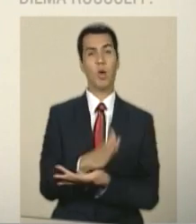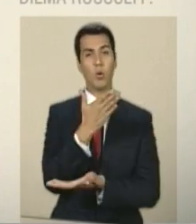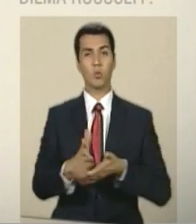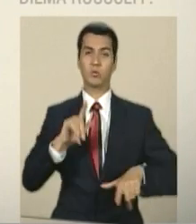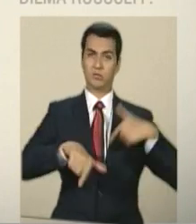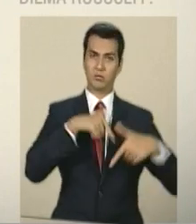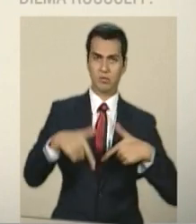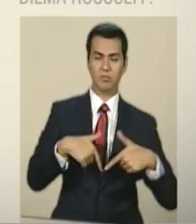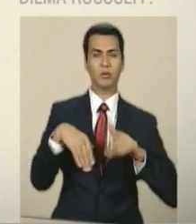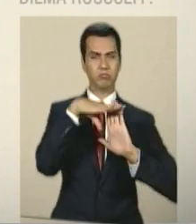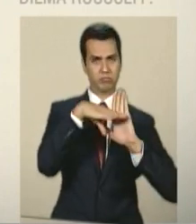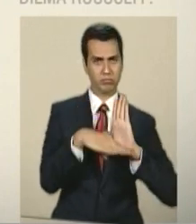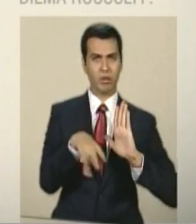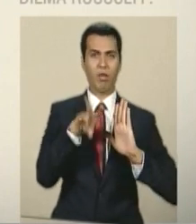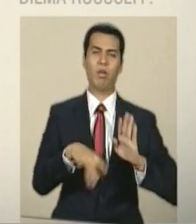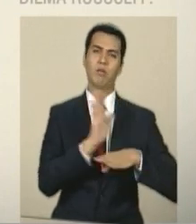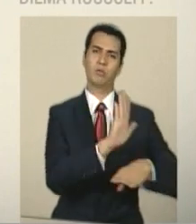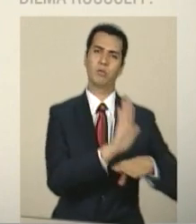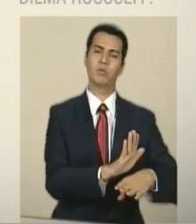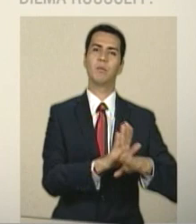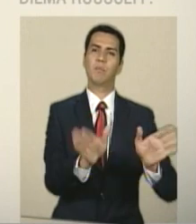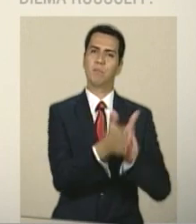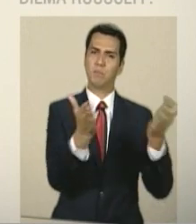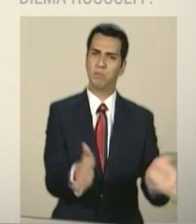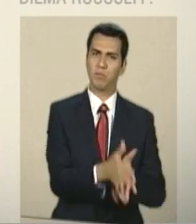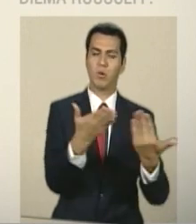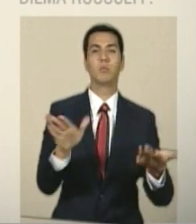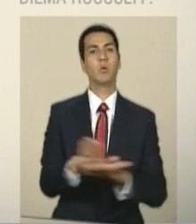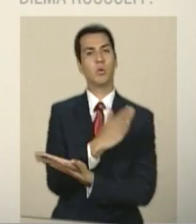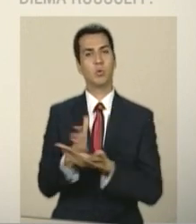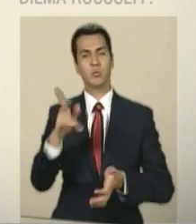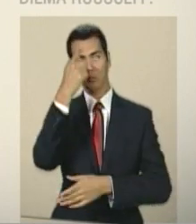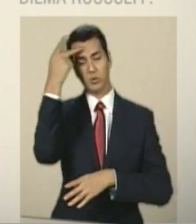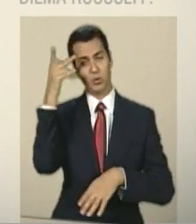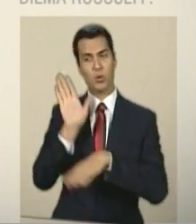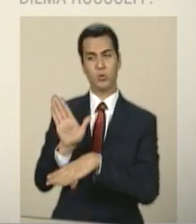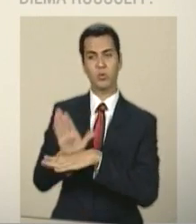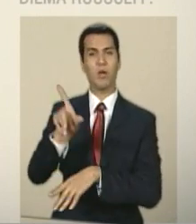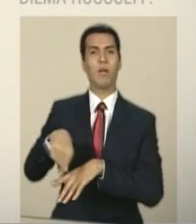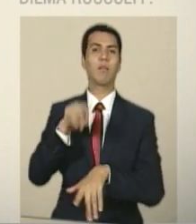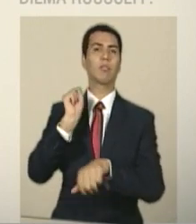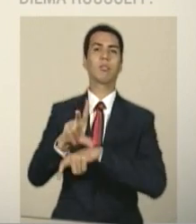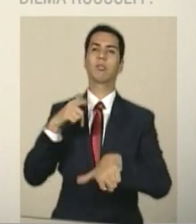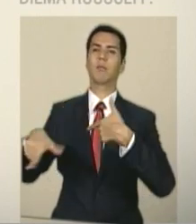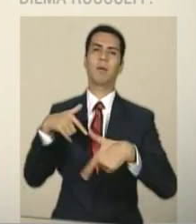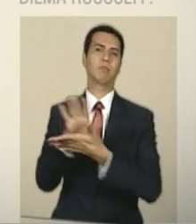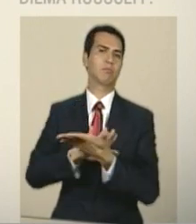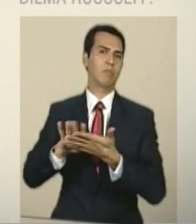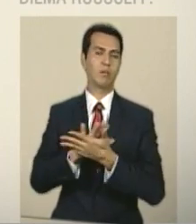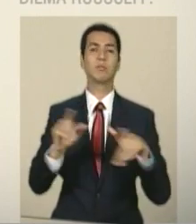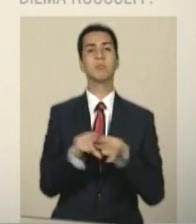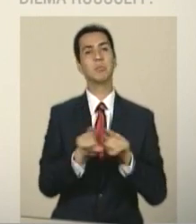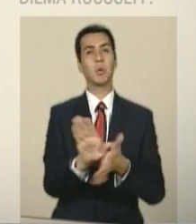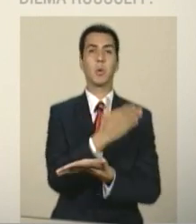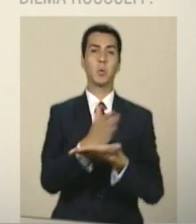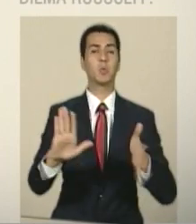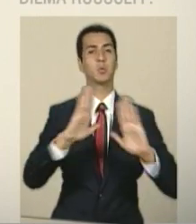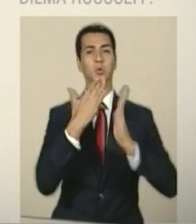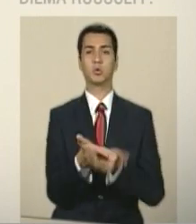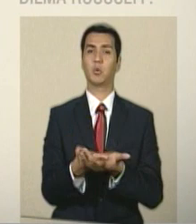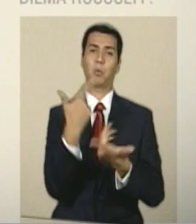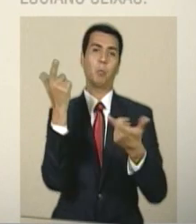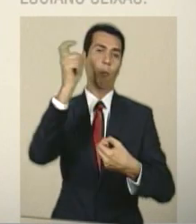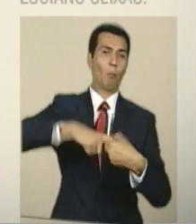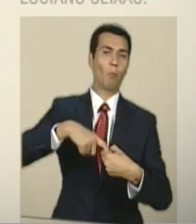pobres outras para as pessoas que estão fora do mercado de trabalho e das escolas por falta de